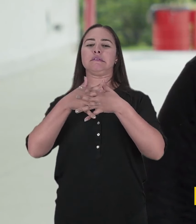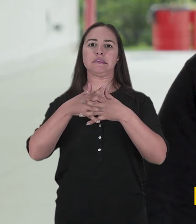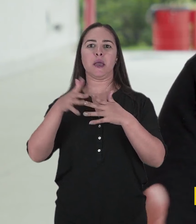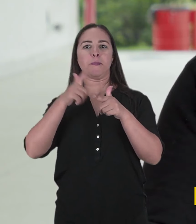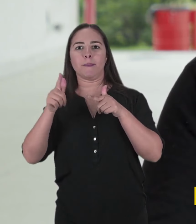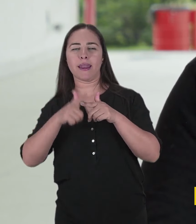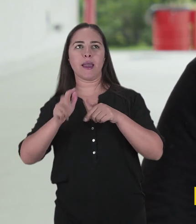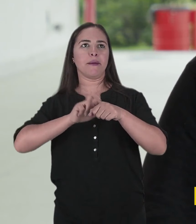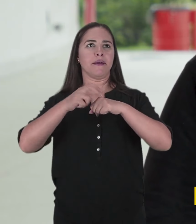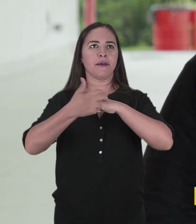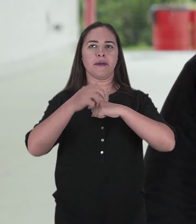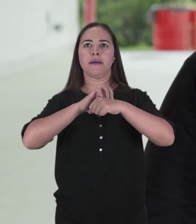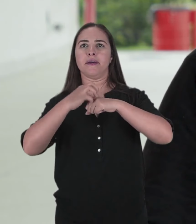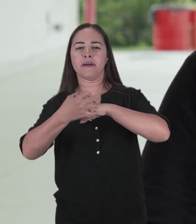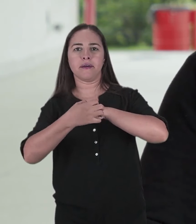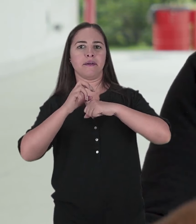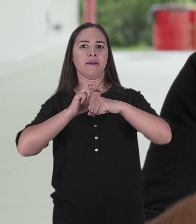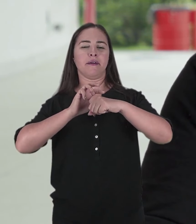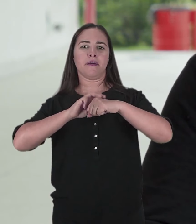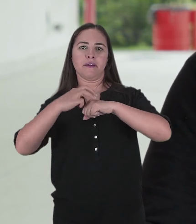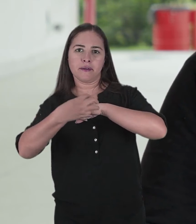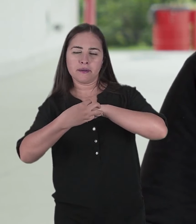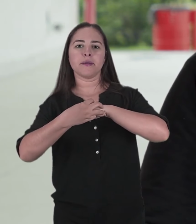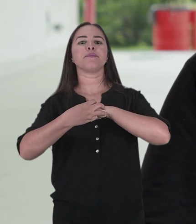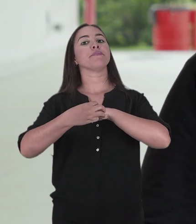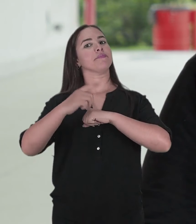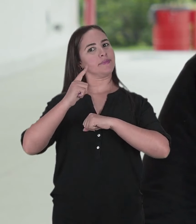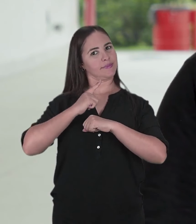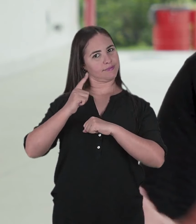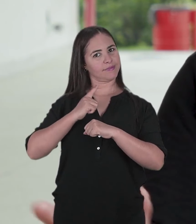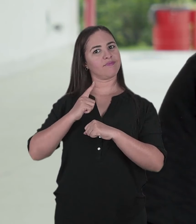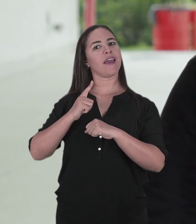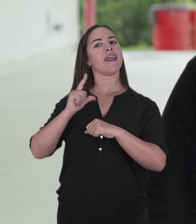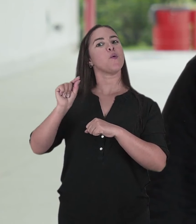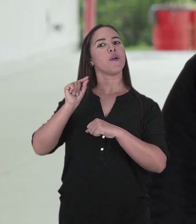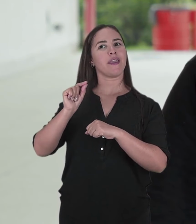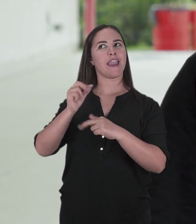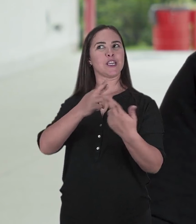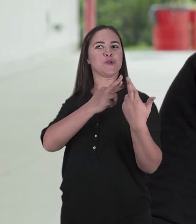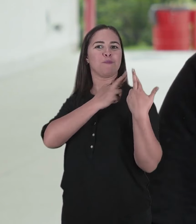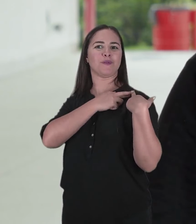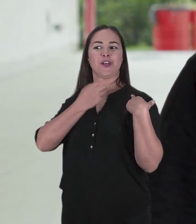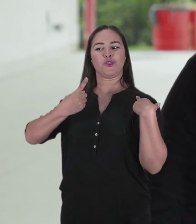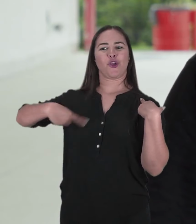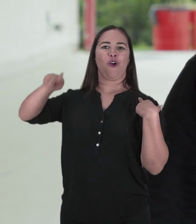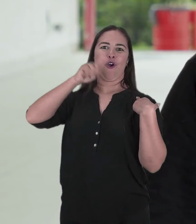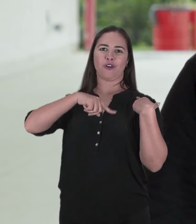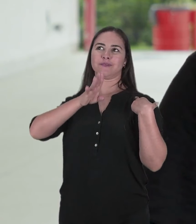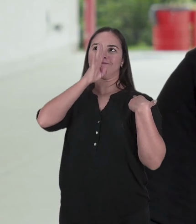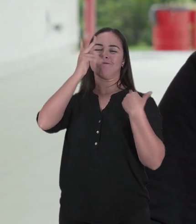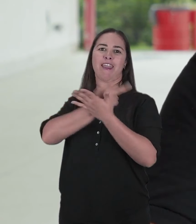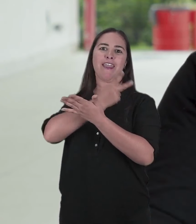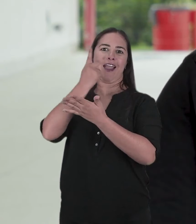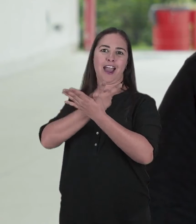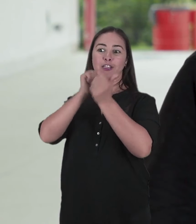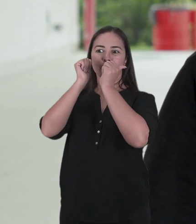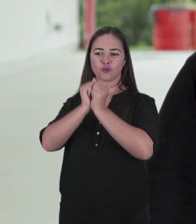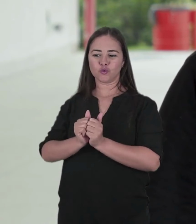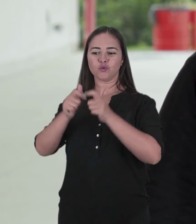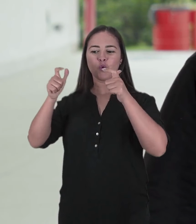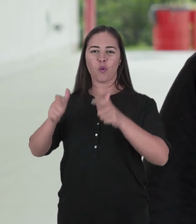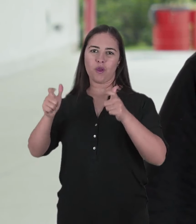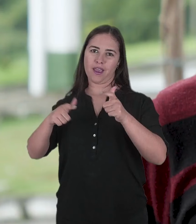dengue, zika, chikungunya, é que tem muito da intervenção equivocada nossa junto ao ambiente, ao